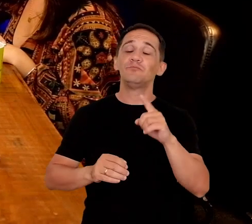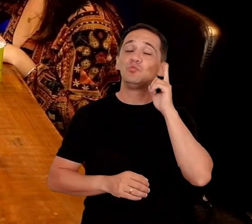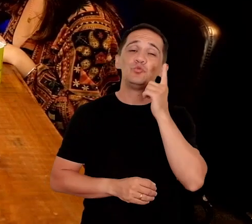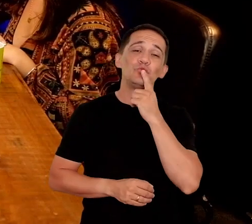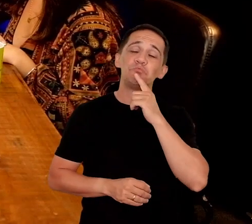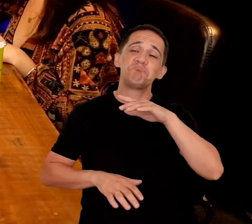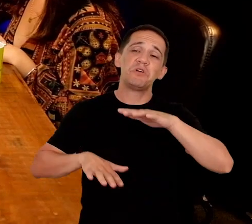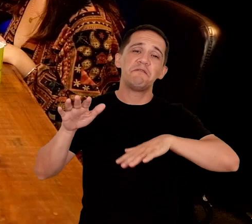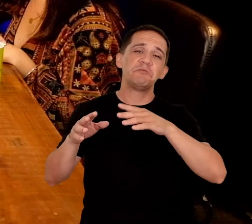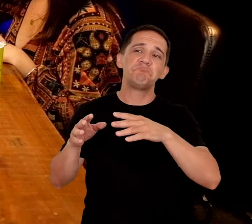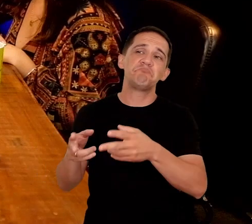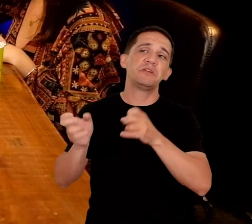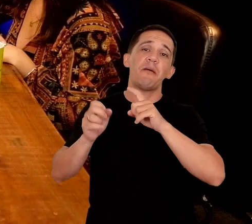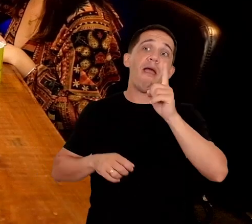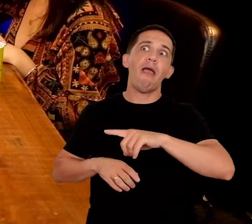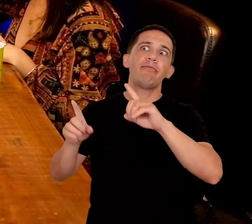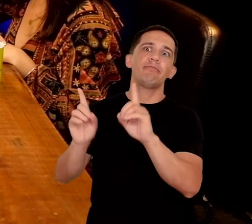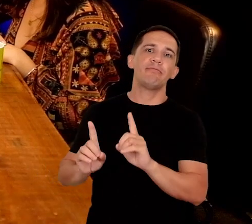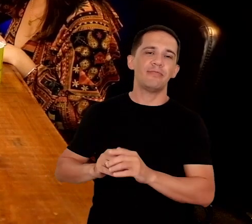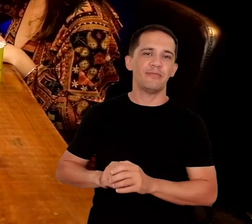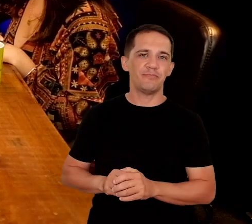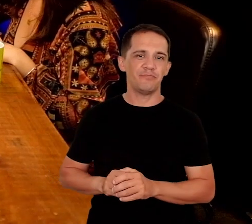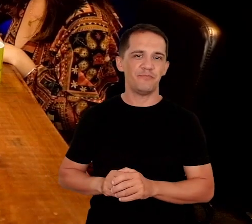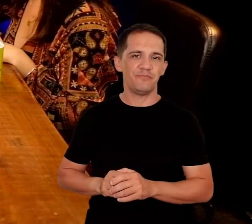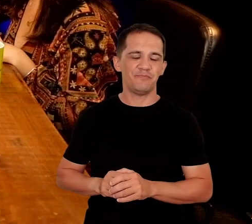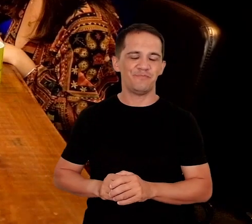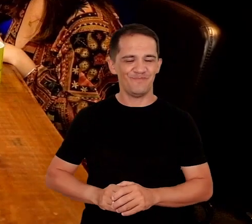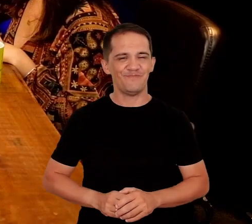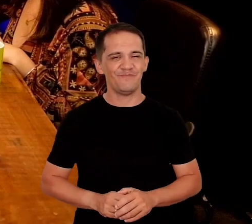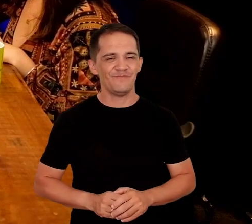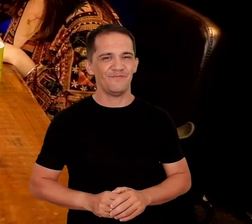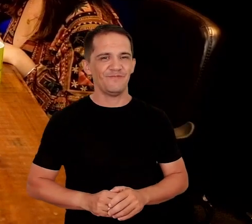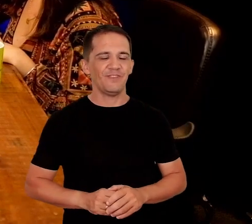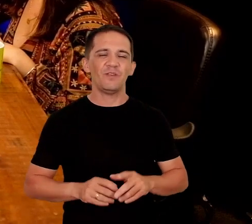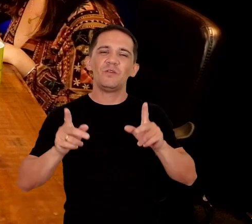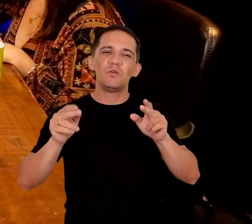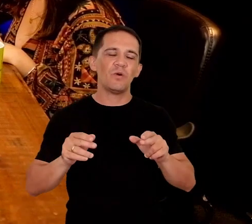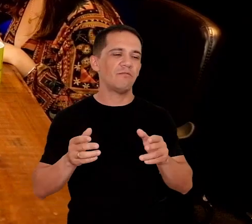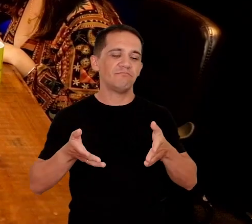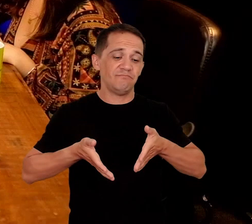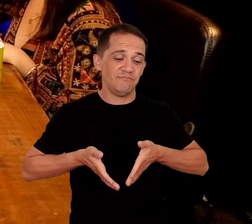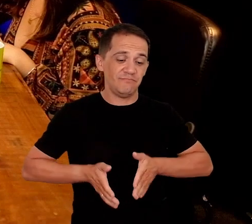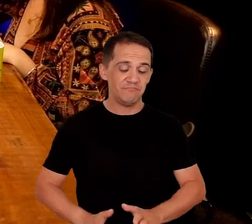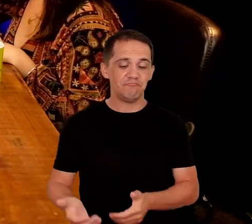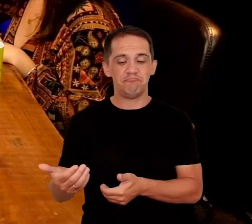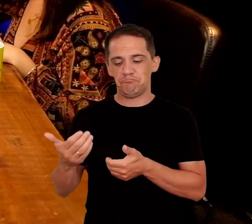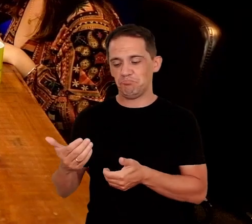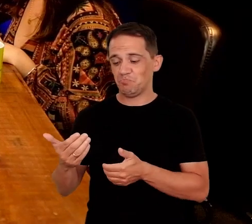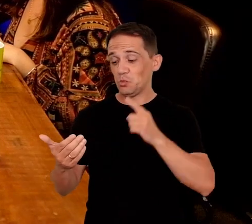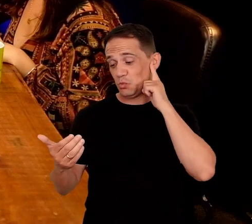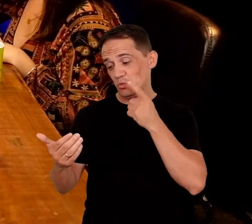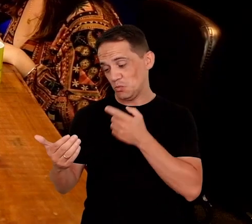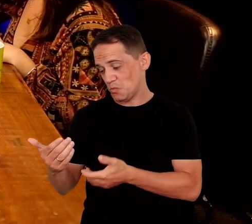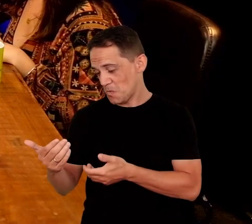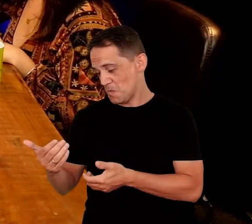é alguém tímido. O casal tímido. São bem aquela quietinhos. menina tímida, né? E isso acontece quando nasce um filho surdo, por